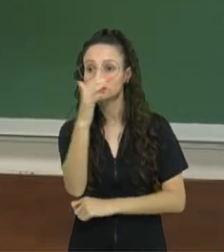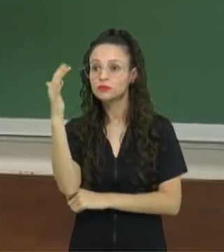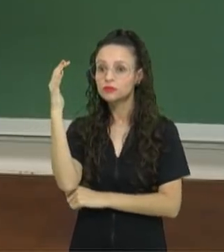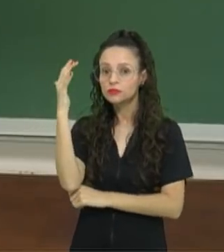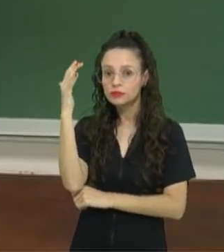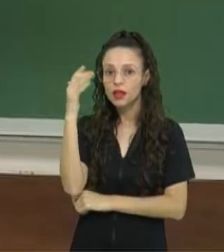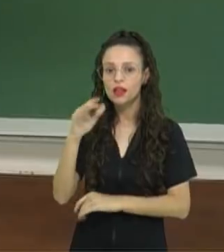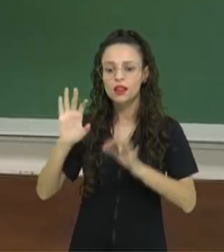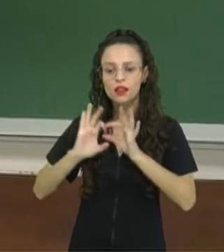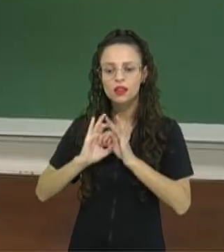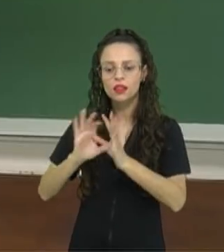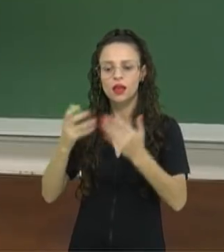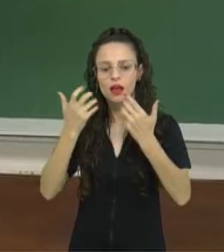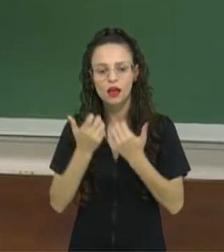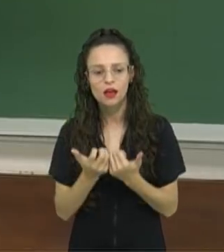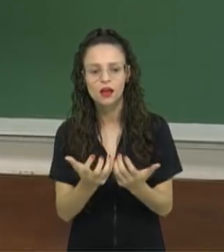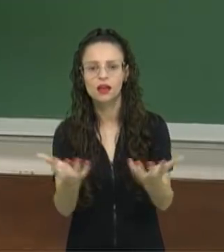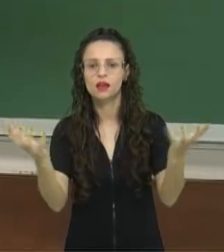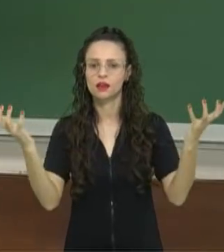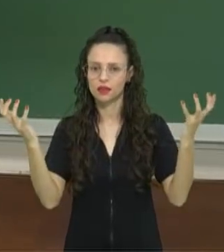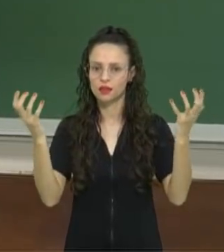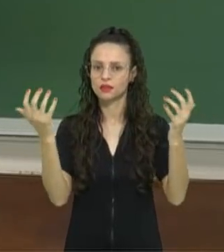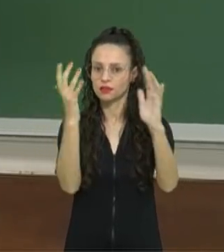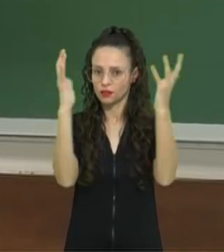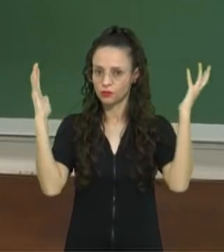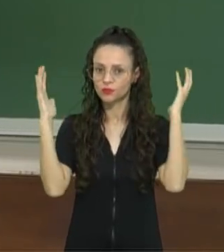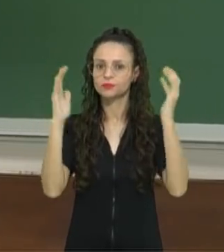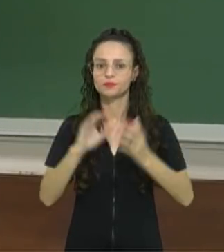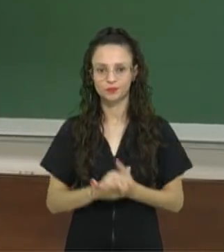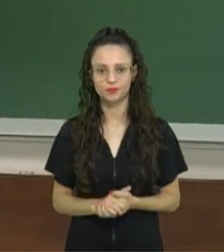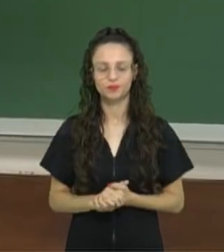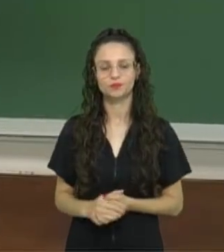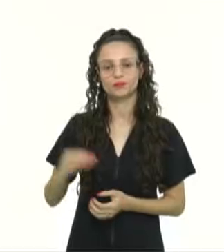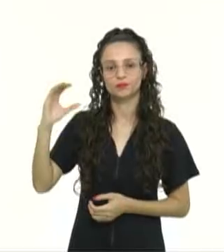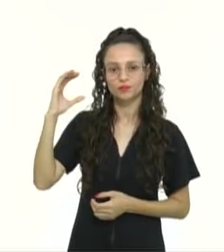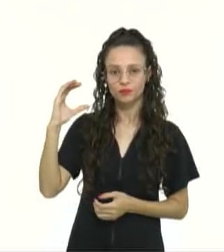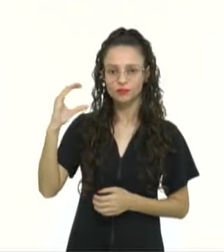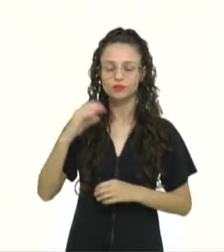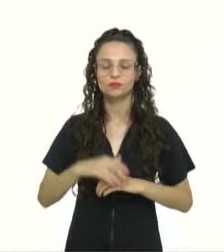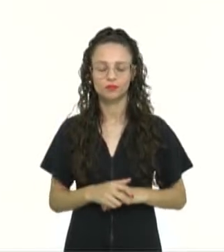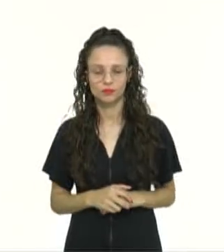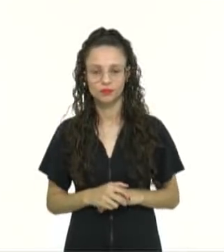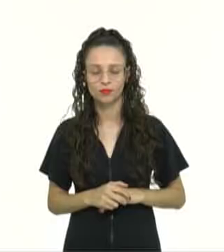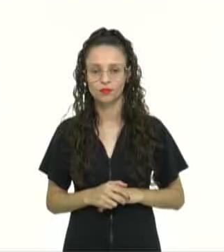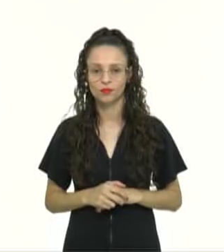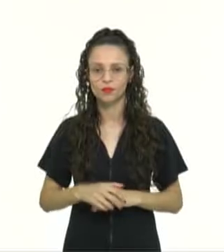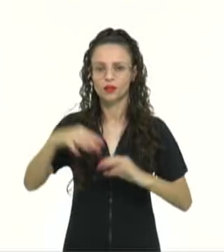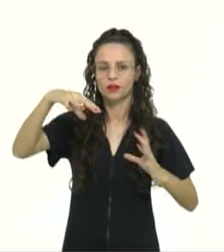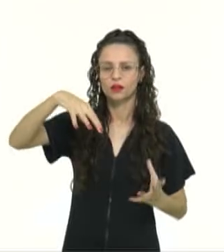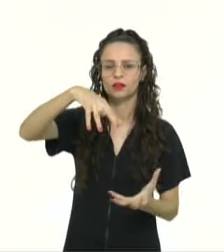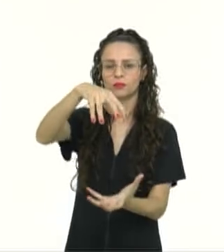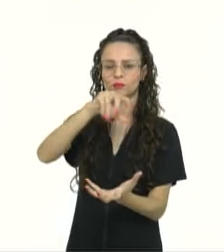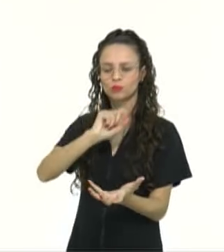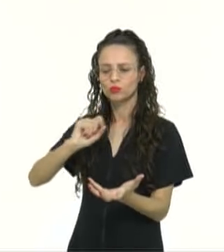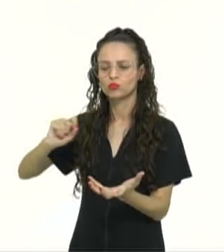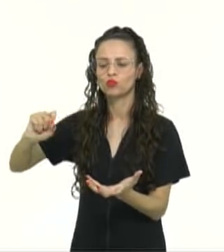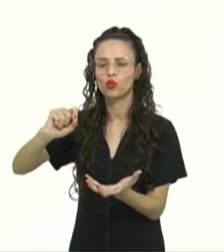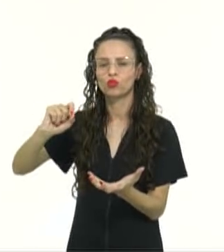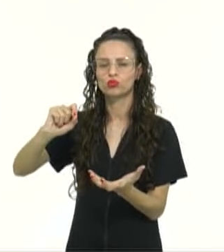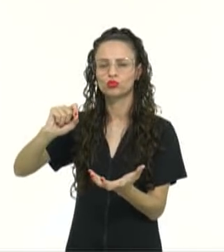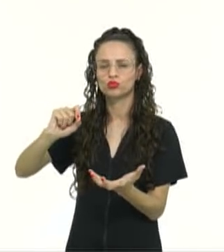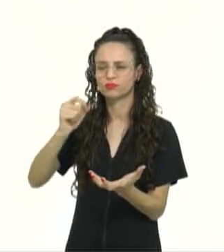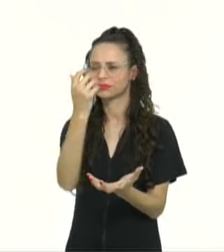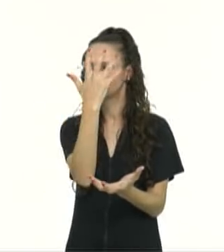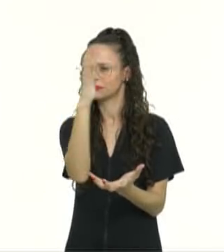são disponibilizados pela natureza. C. A distribuição dos recursos naturais pela